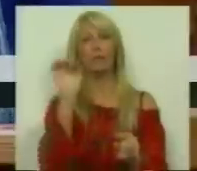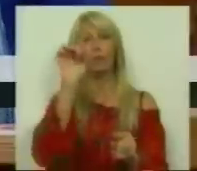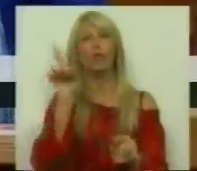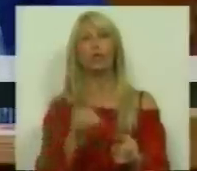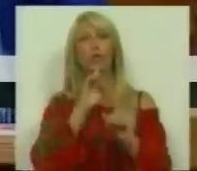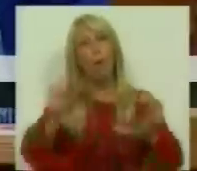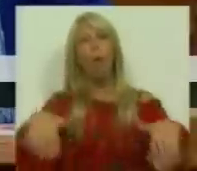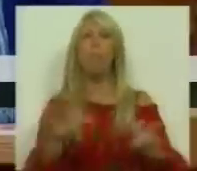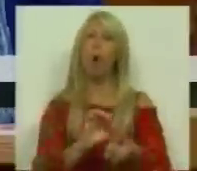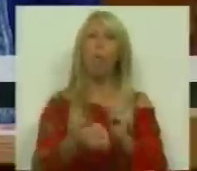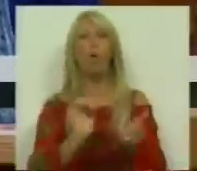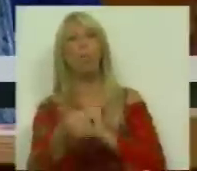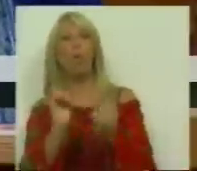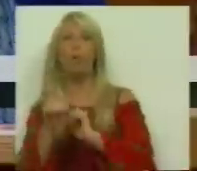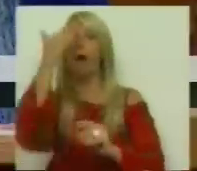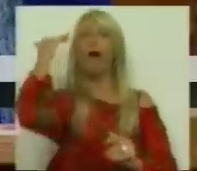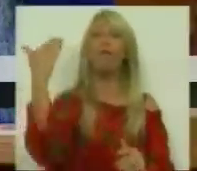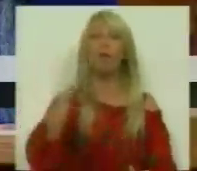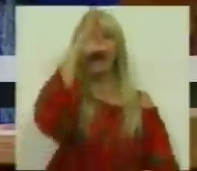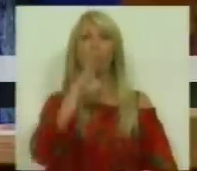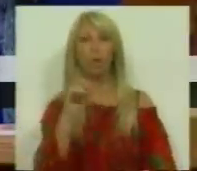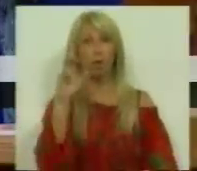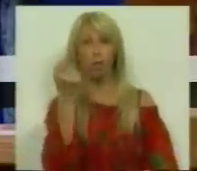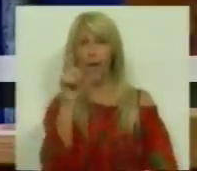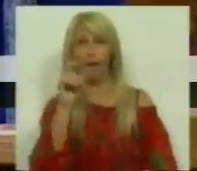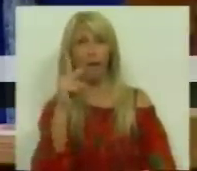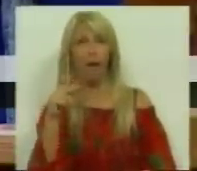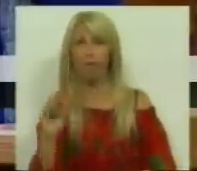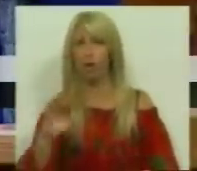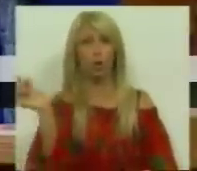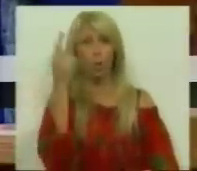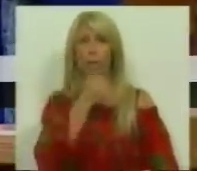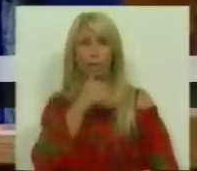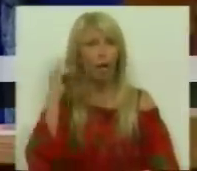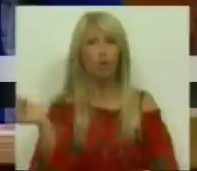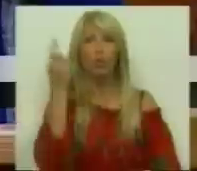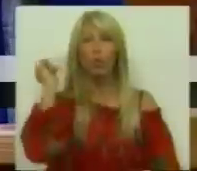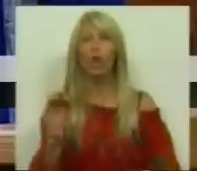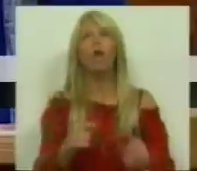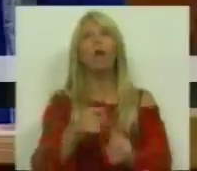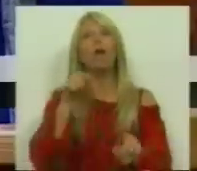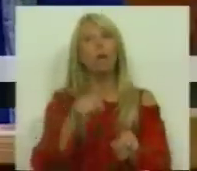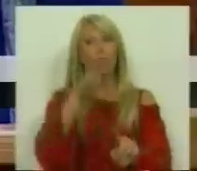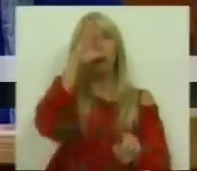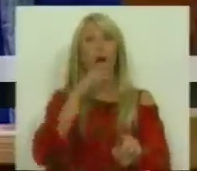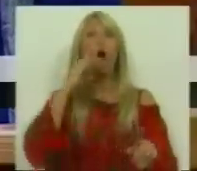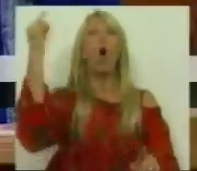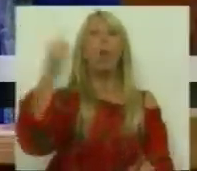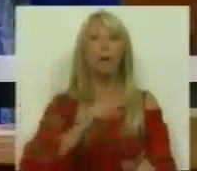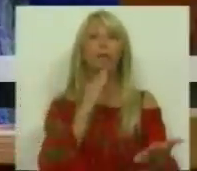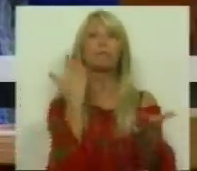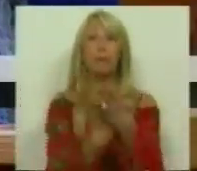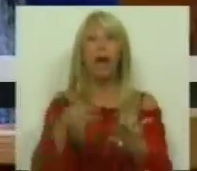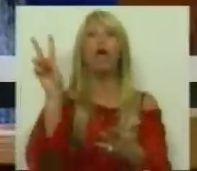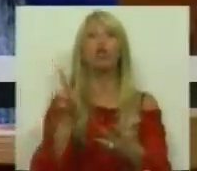possa modelar a belo prazer do Ministro Relvas. O Governo está legalmente obrigado a garantir um segundo